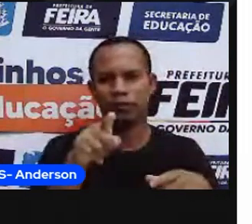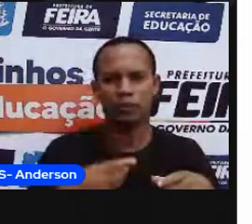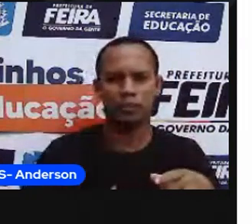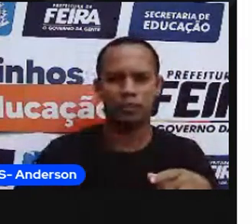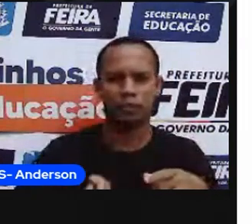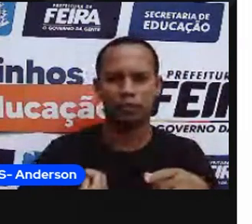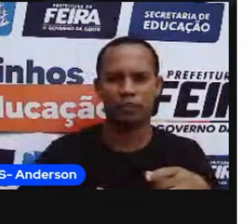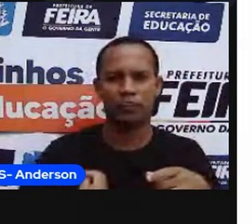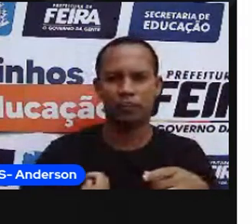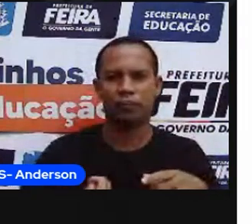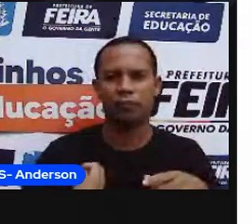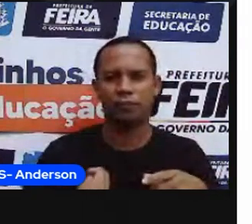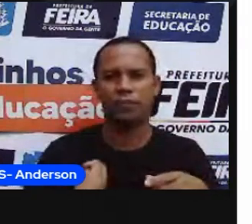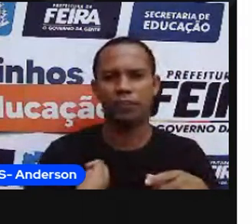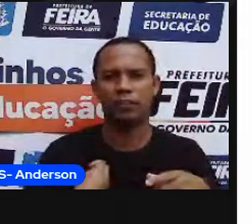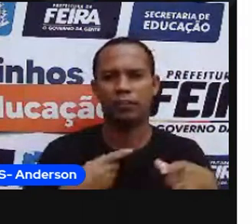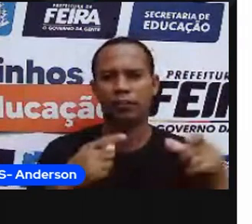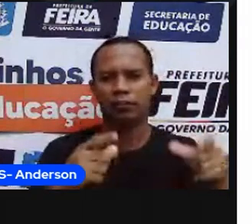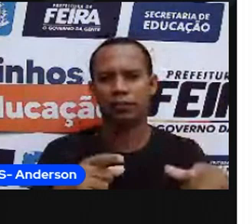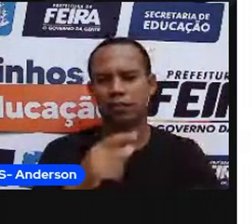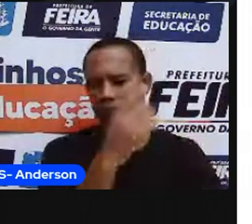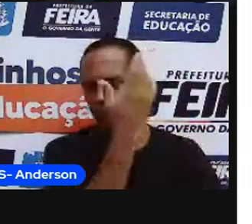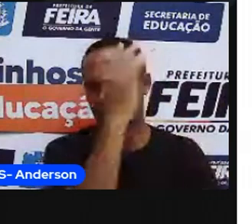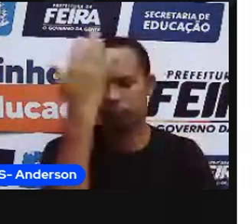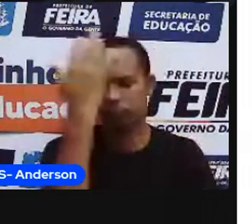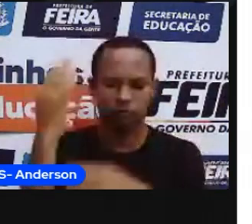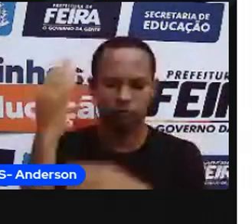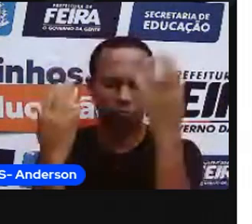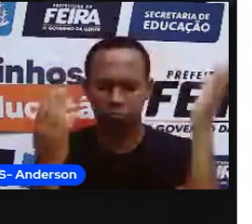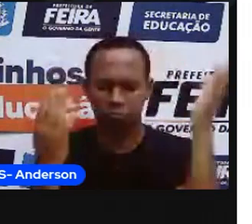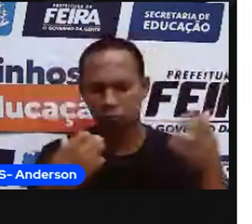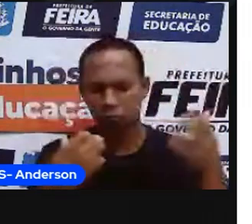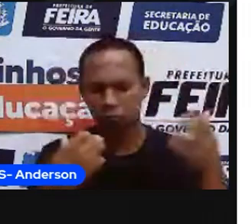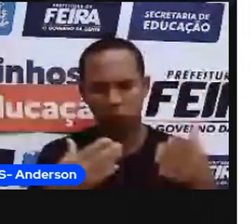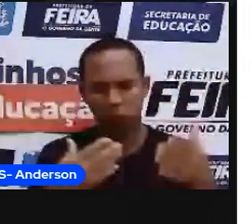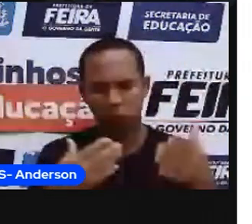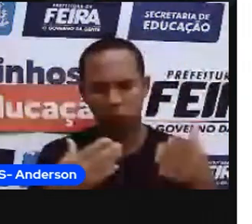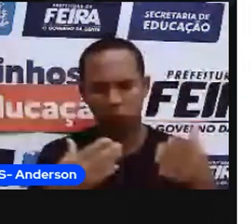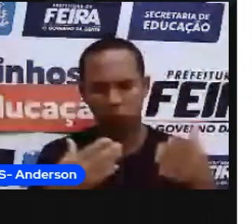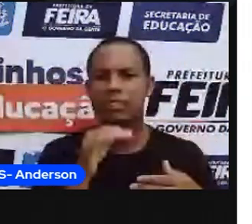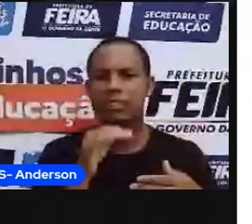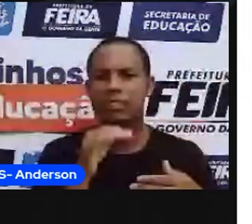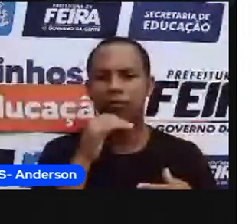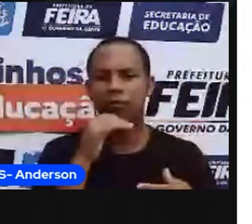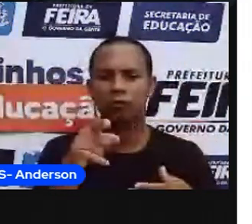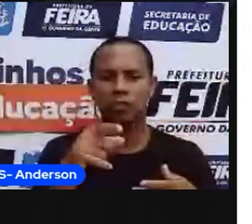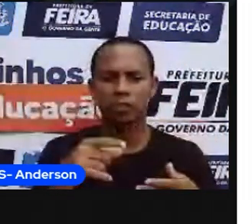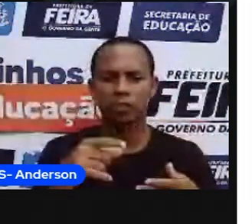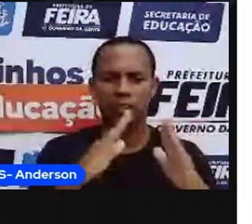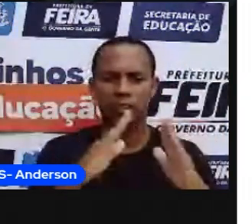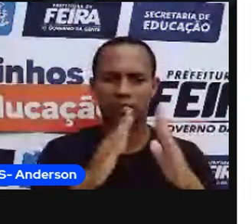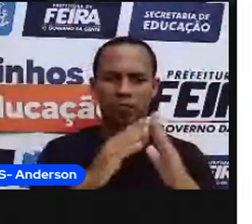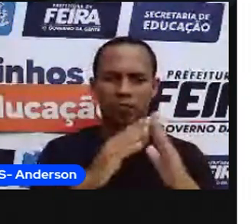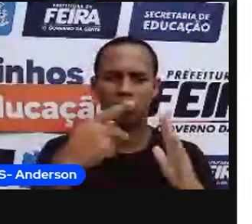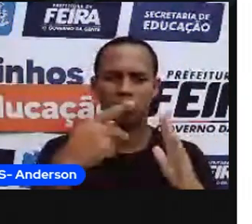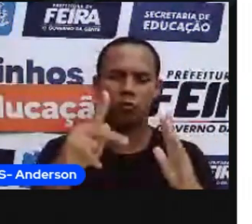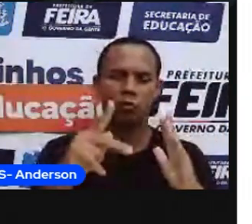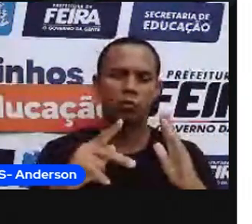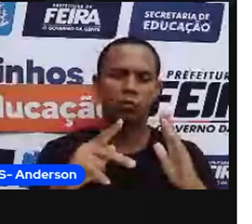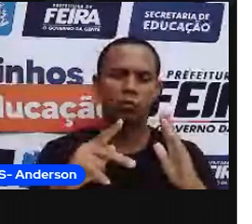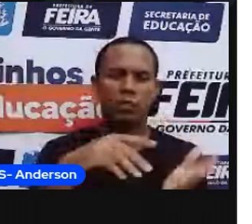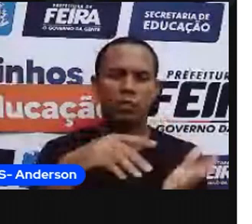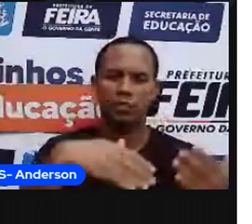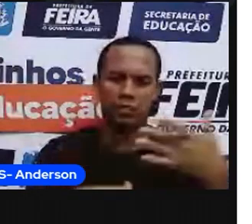zona rural da cidade, se você mora no centro, nos bairros mais distantes. Então, a relação que você estabelece